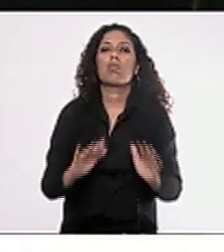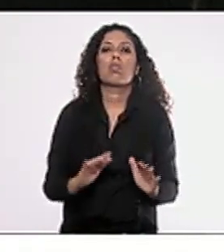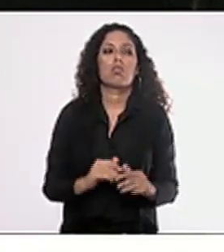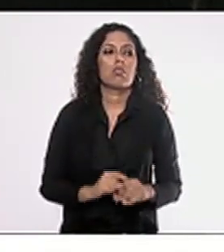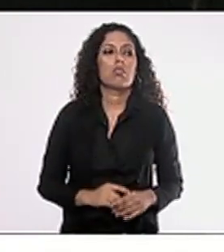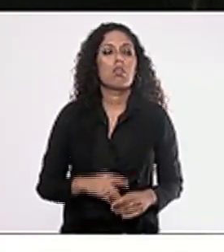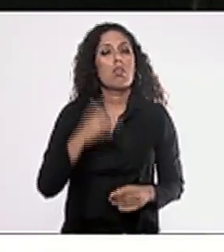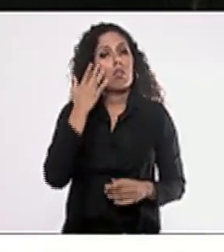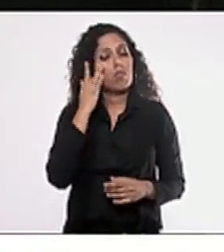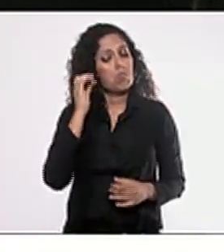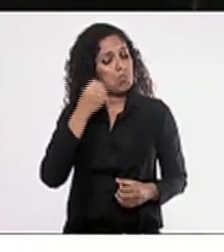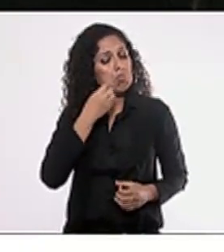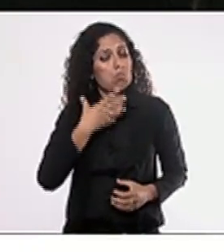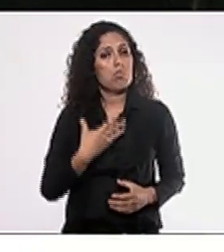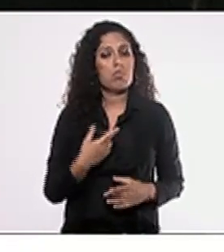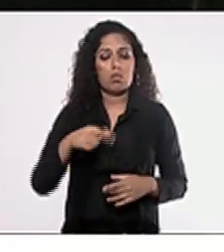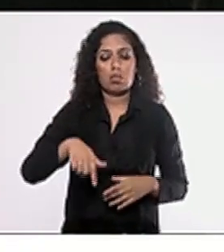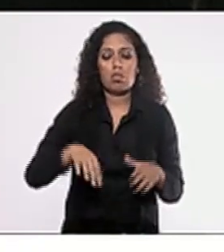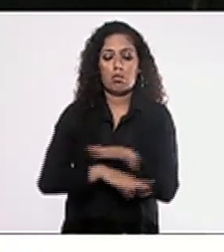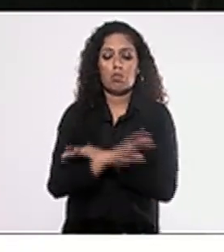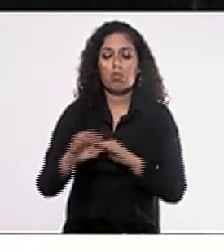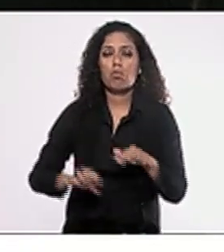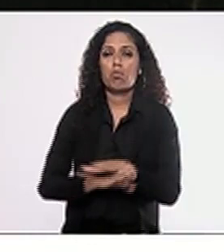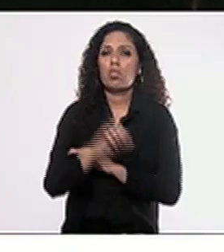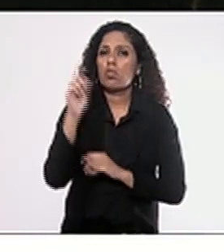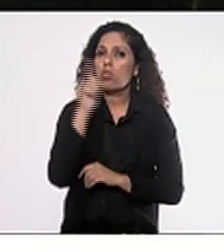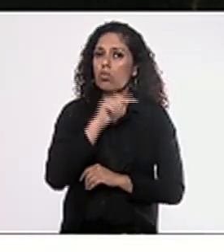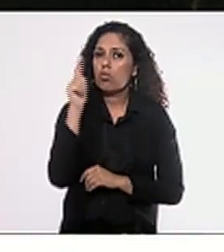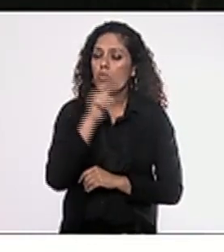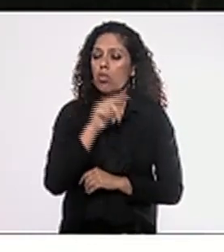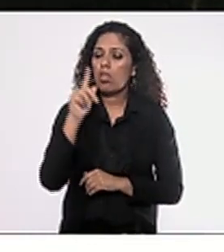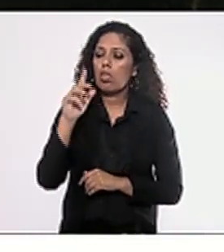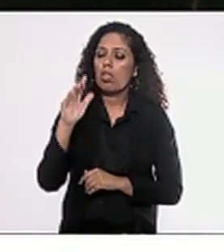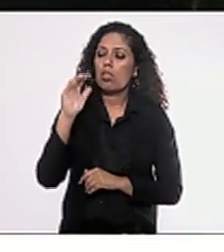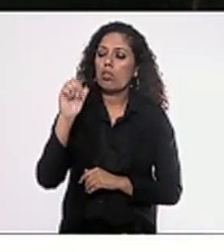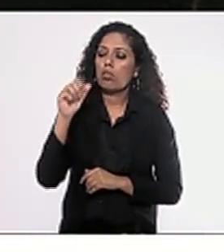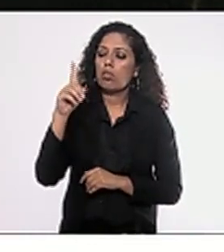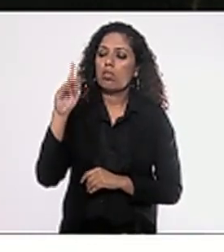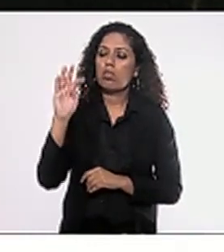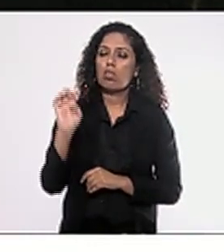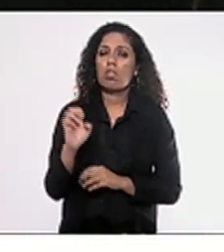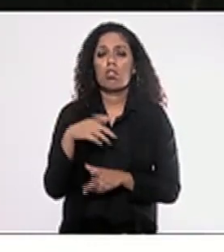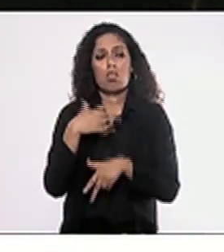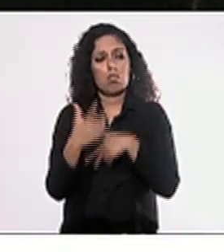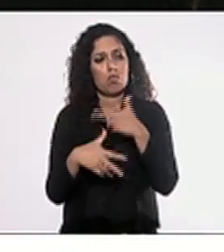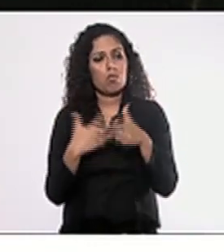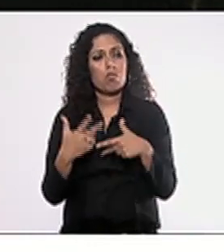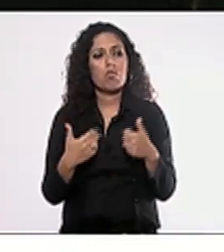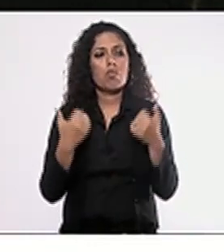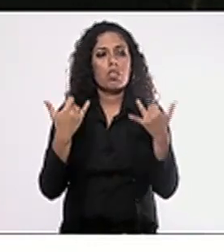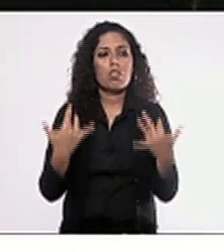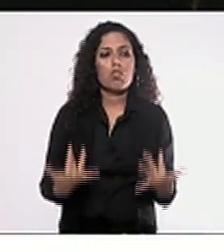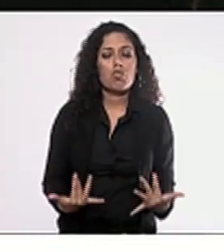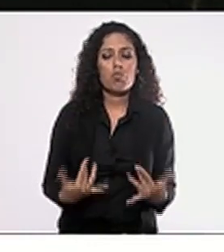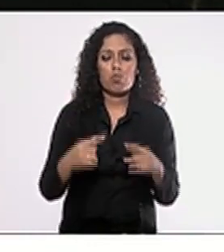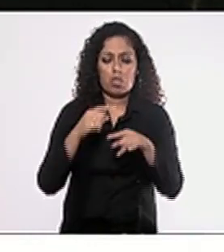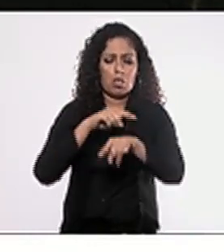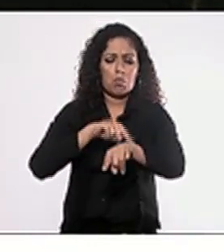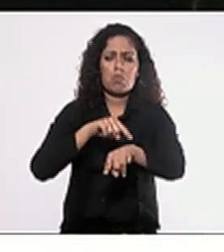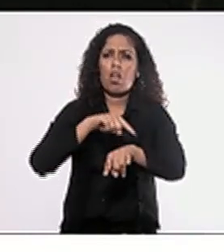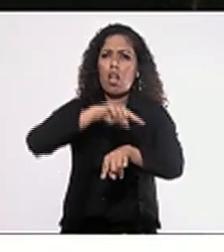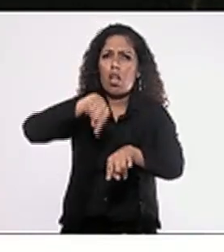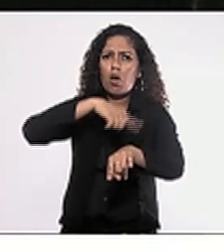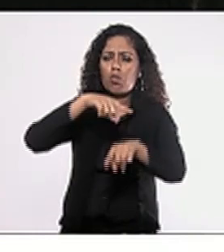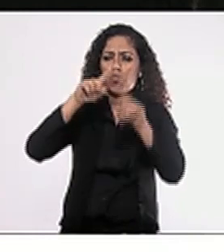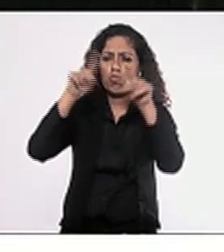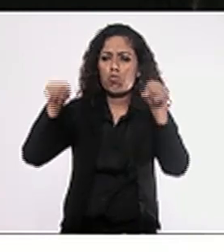é benéfico a própria SEDAI, as próprias concessionárias, no sentido de que esse hidrômetro, muito tempo sem